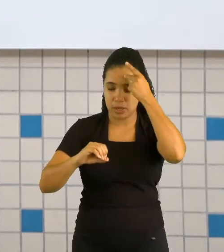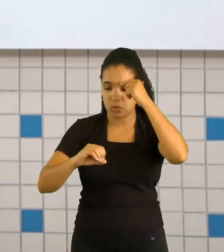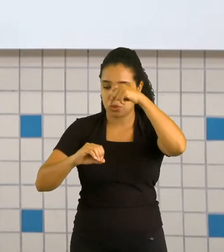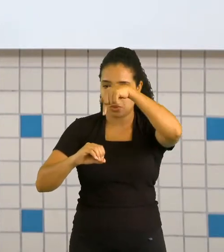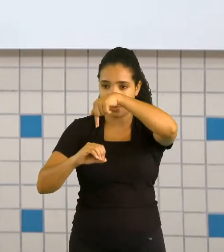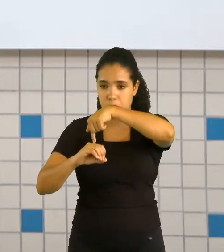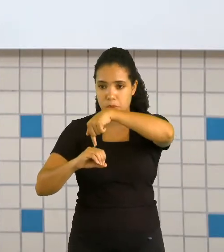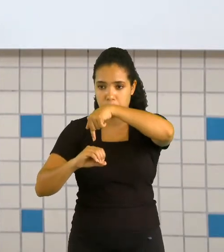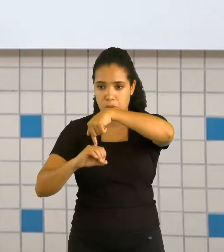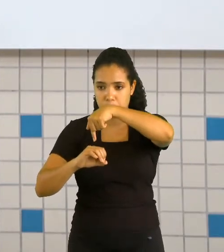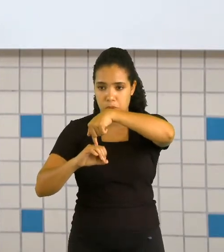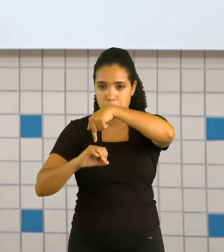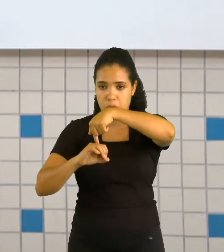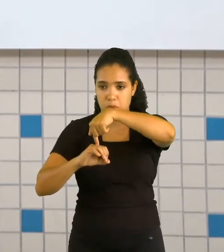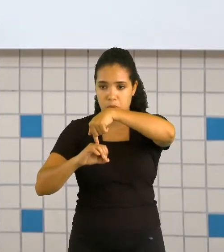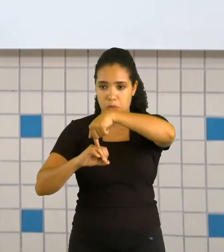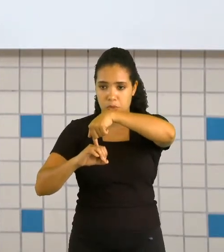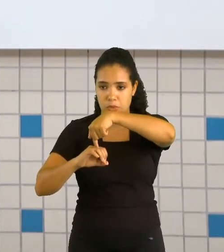no meio.